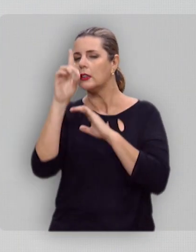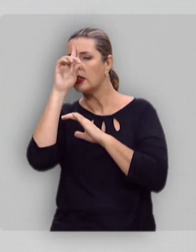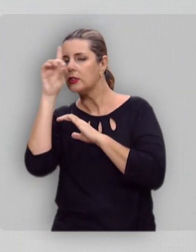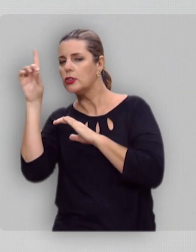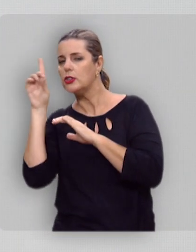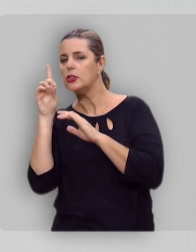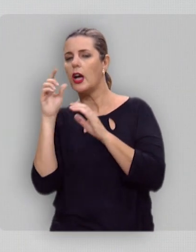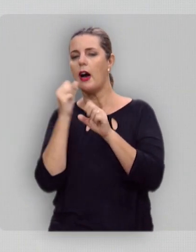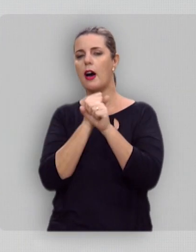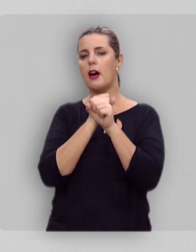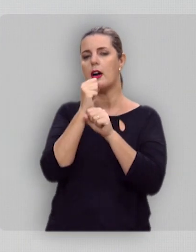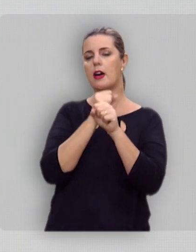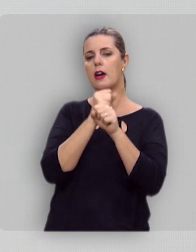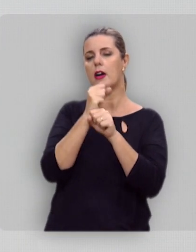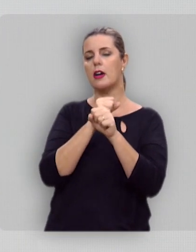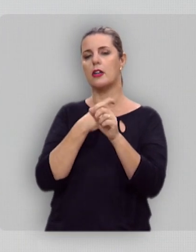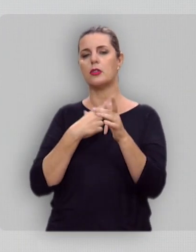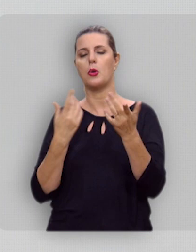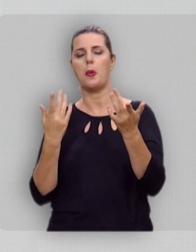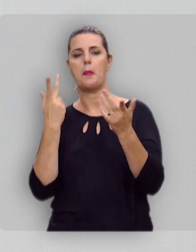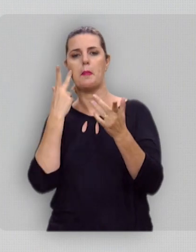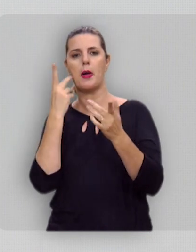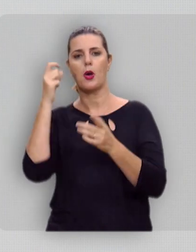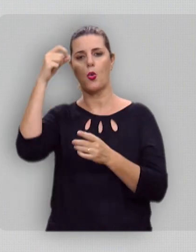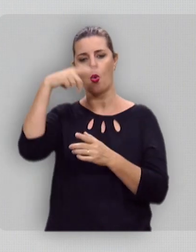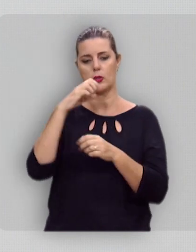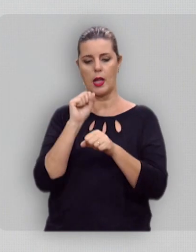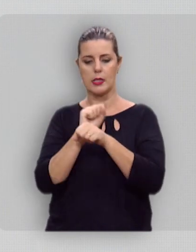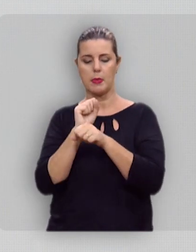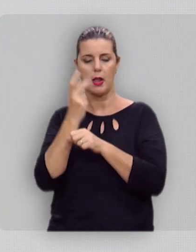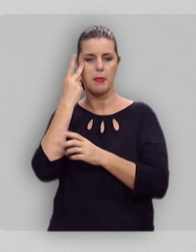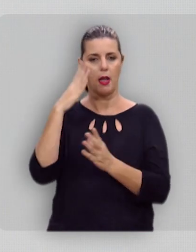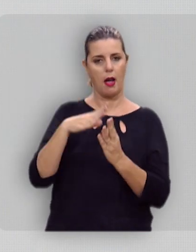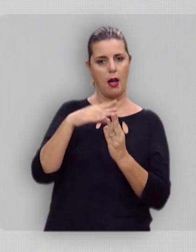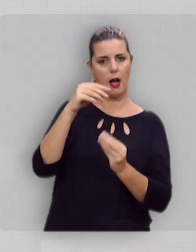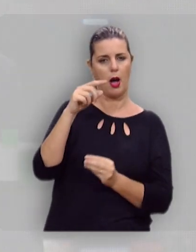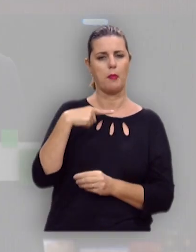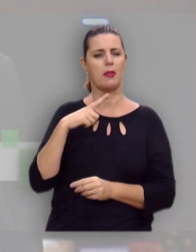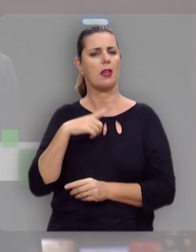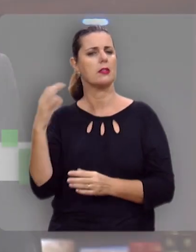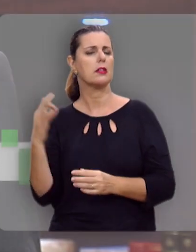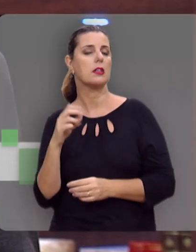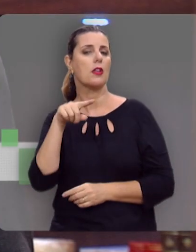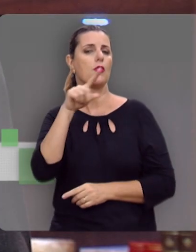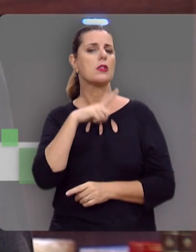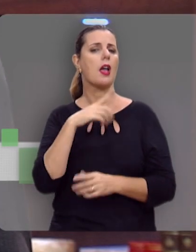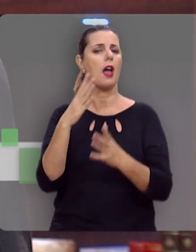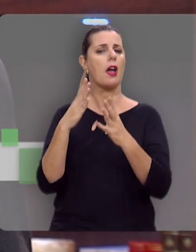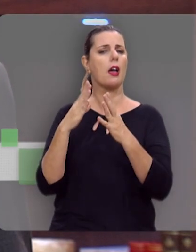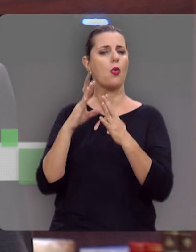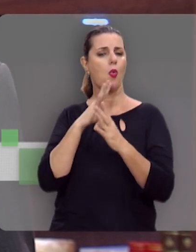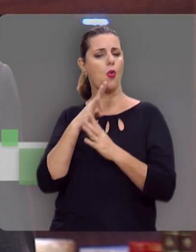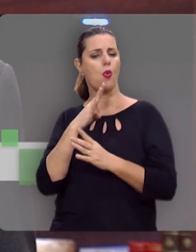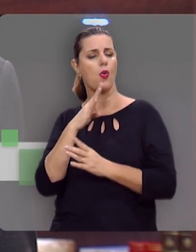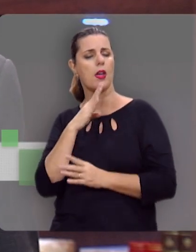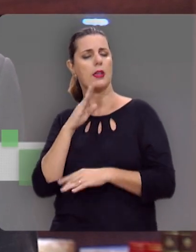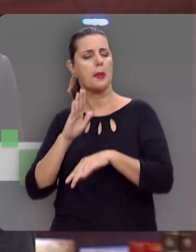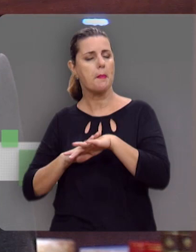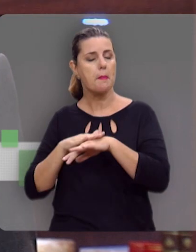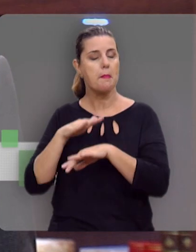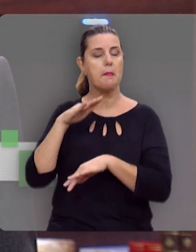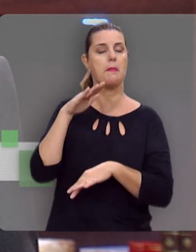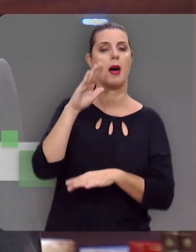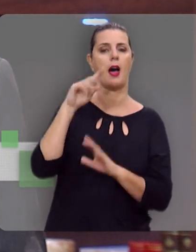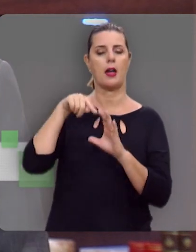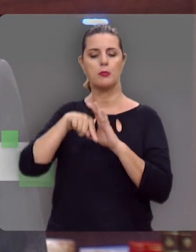reverendo Hernandes Dias Lopes, Gotas de Esperança para a Alma. E eu tenho convicção que com essas mensagens você vai conhecer